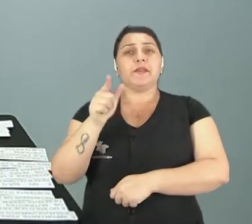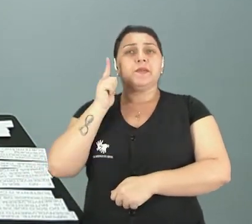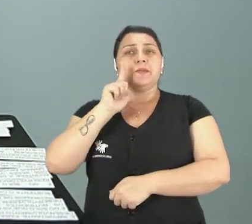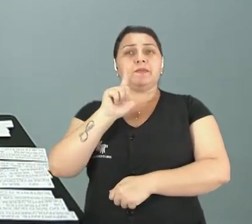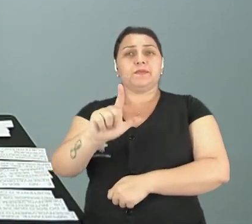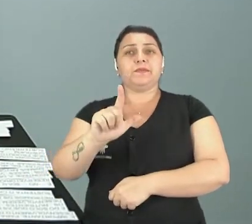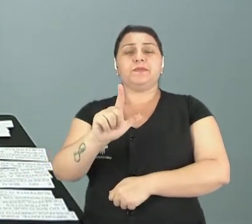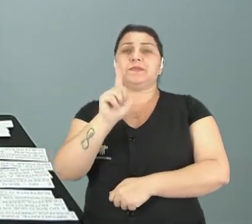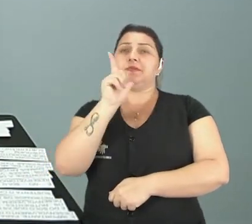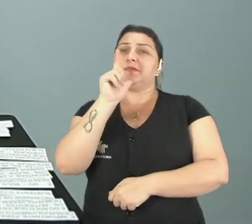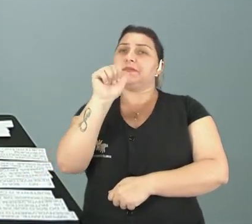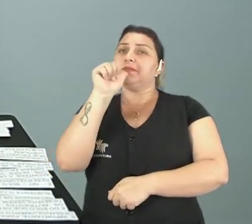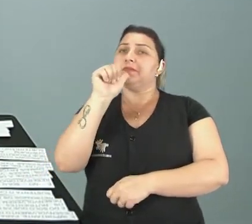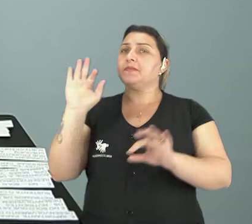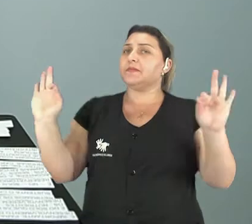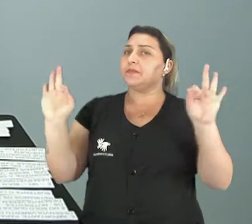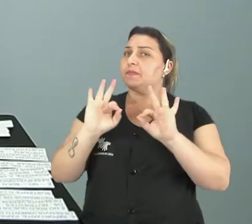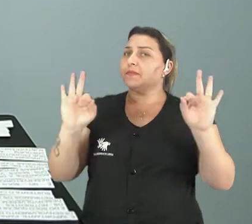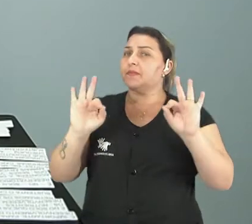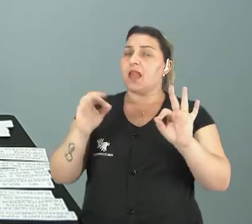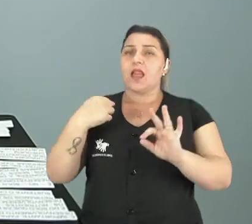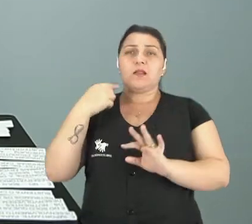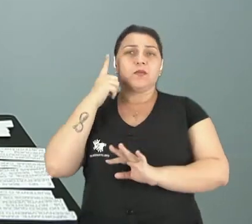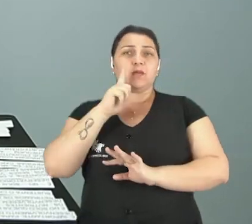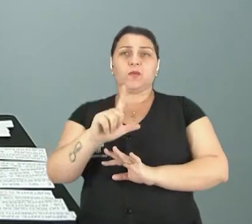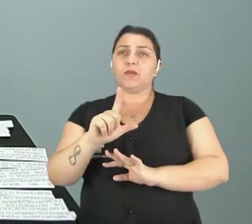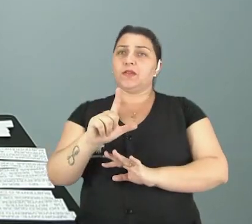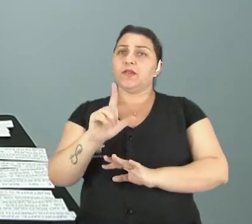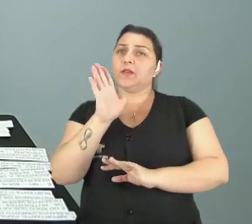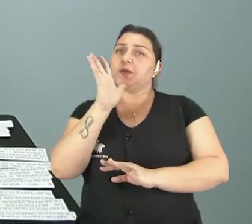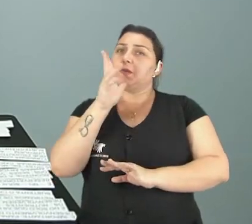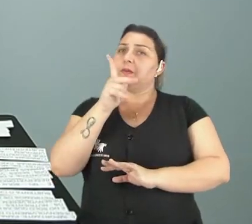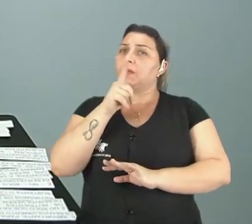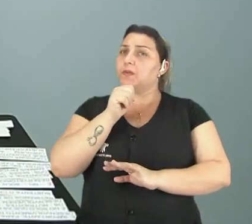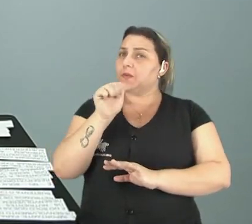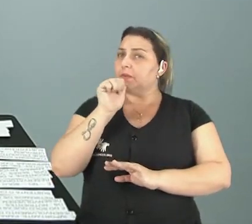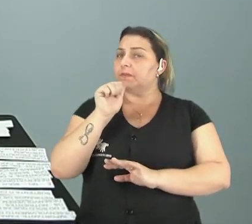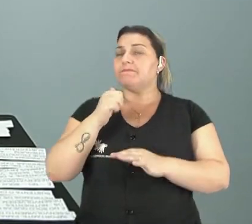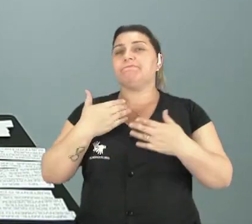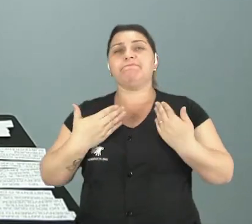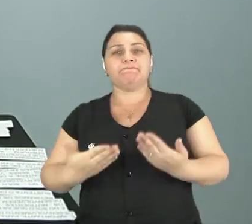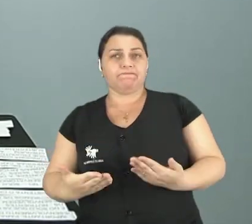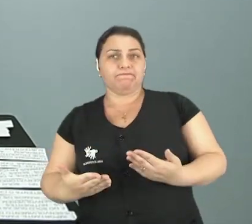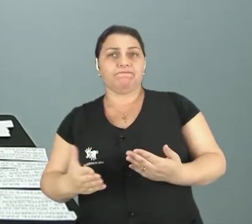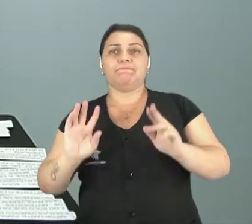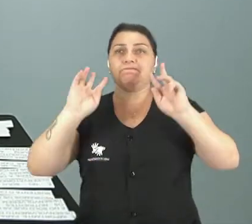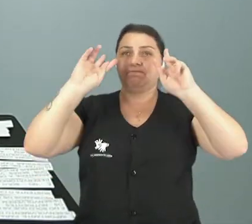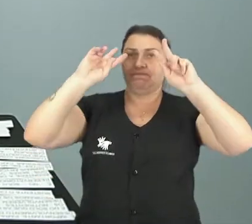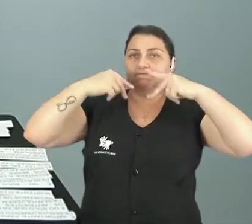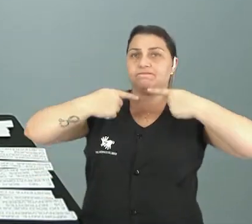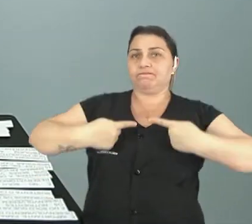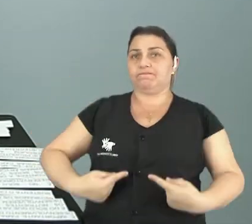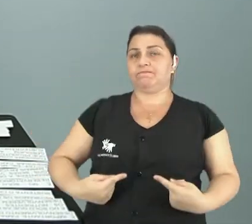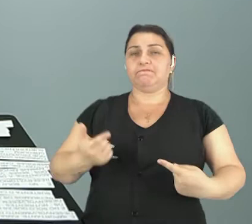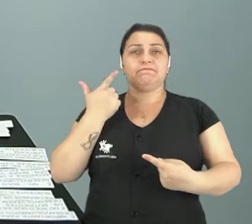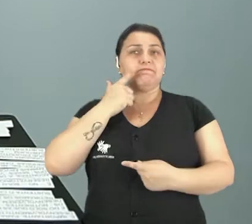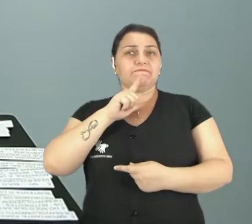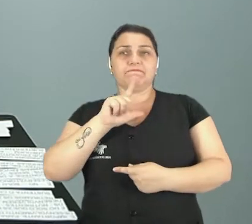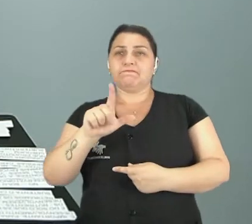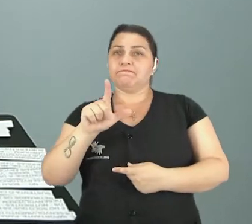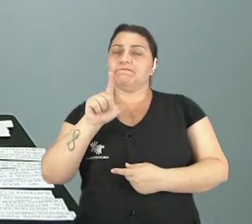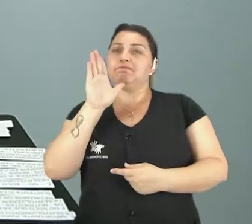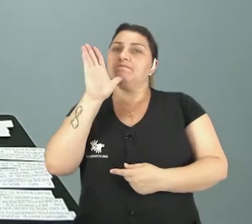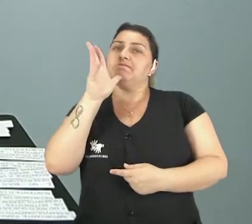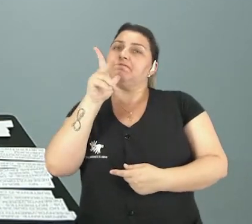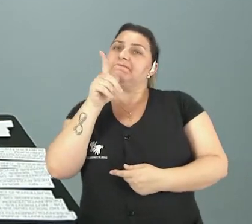consegue ficar sem beber água? Eu não consigo ficar muito tempo. Isso mesmo, os seres humanos não conseguem